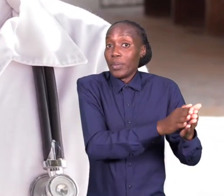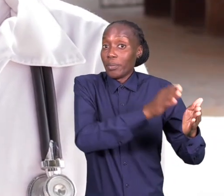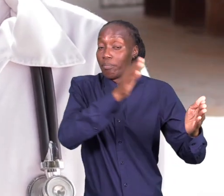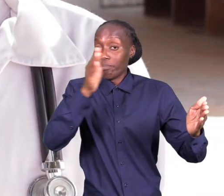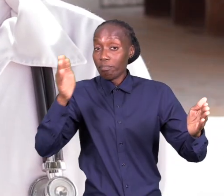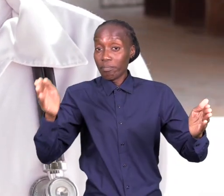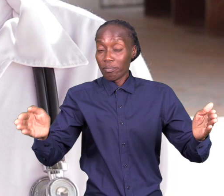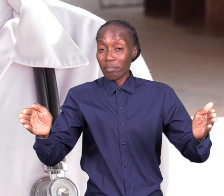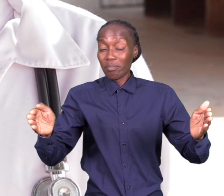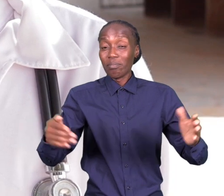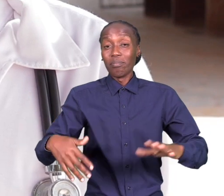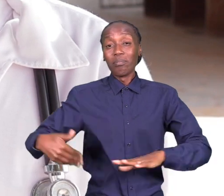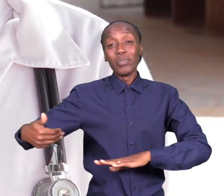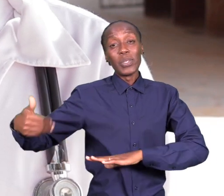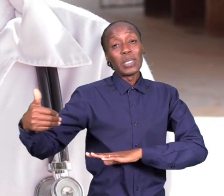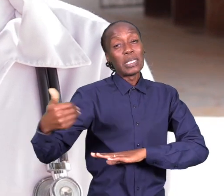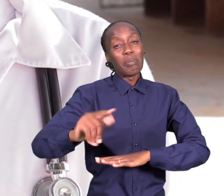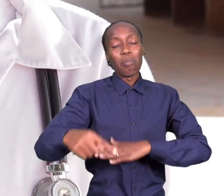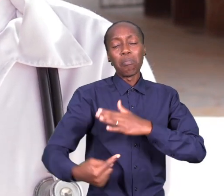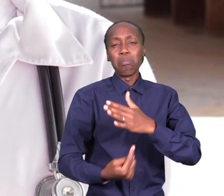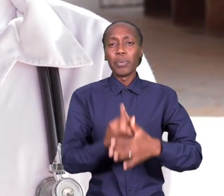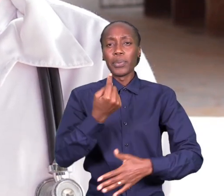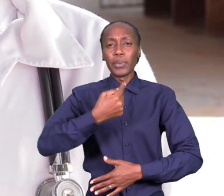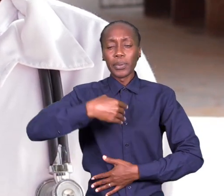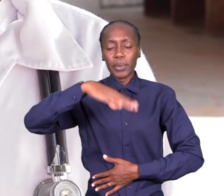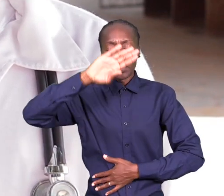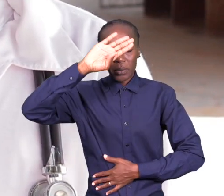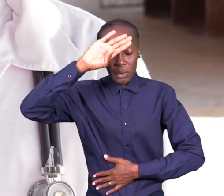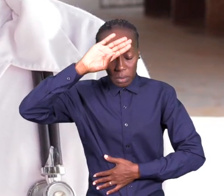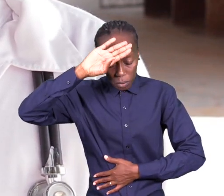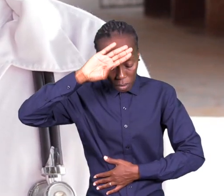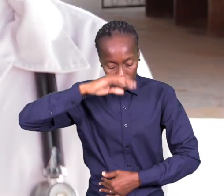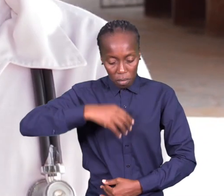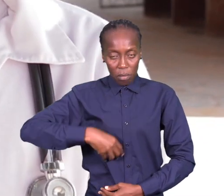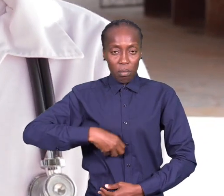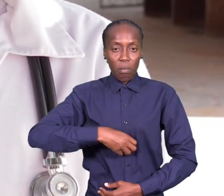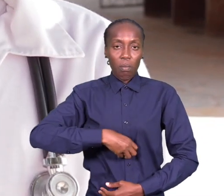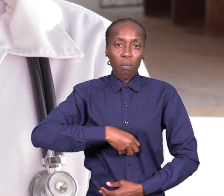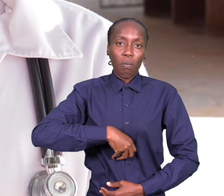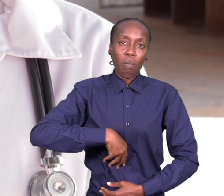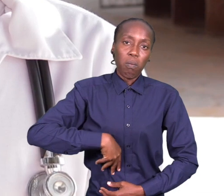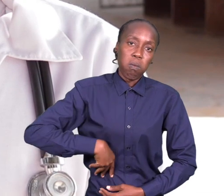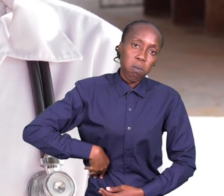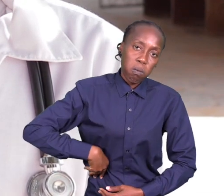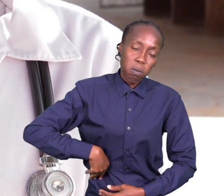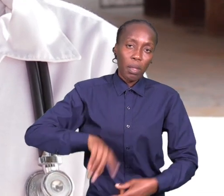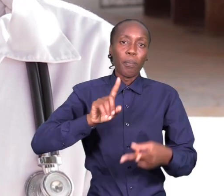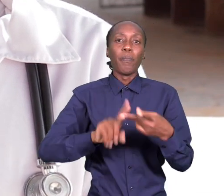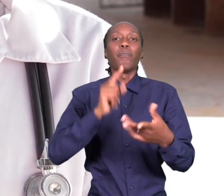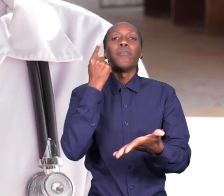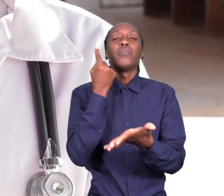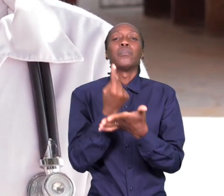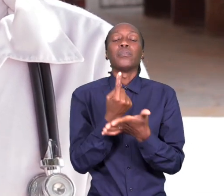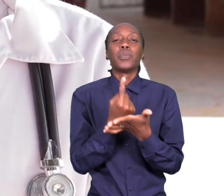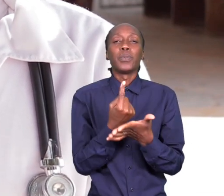Essas épocas são frequentes as doenças diarreicas. Então, é sempre